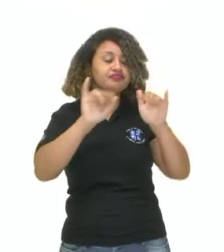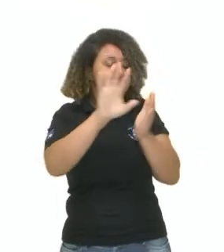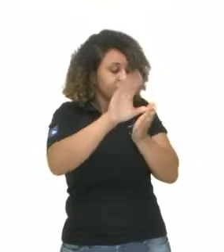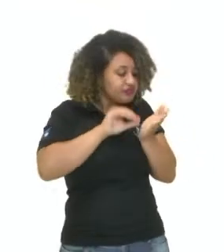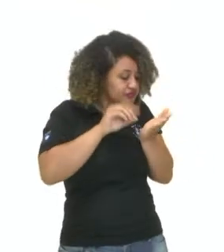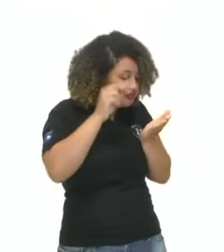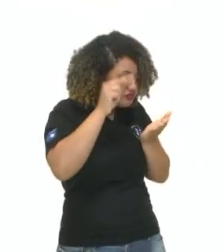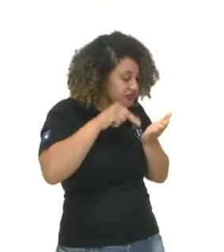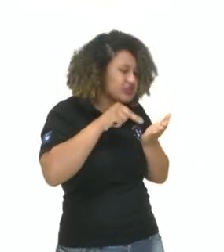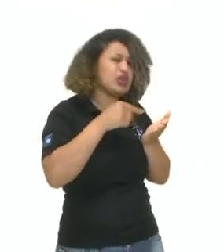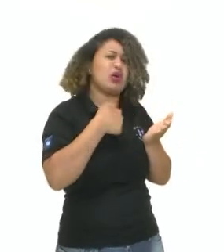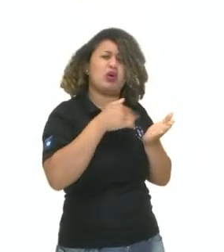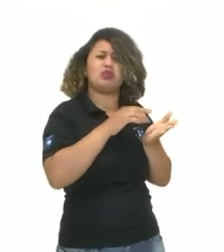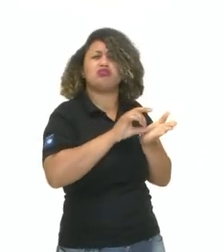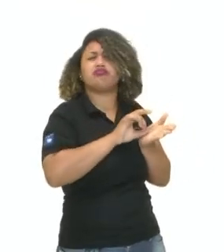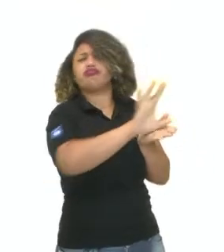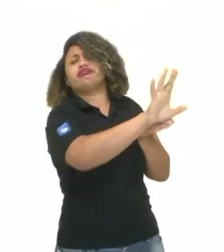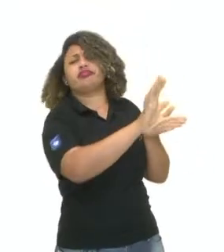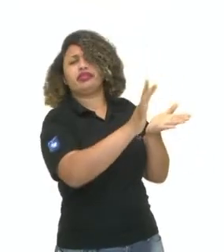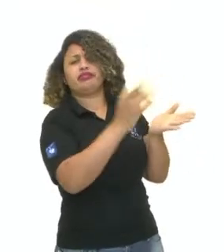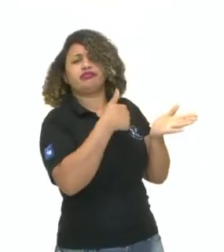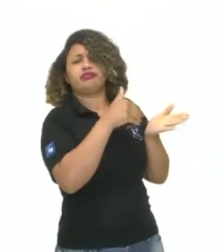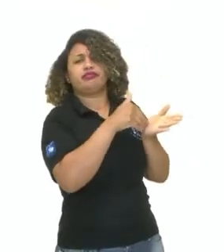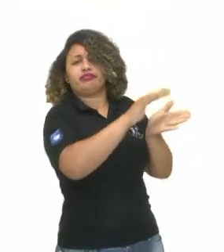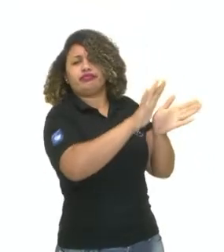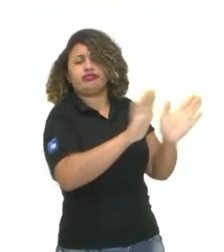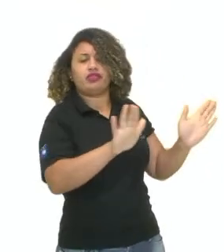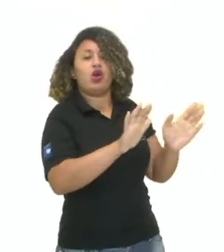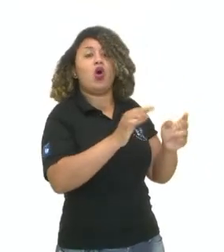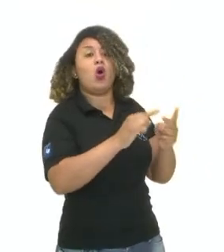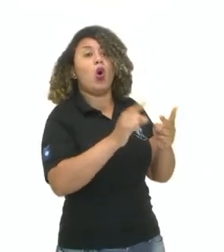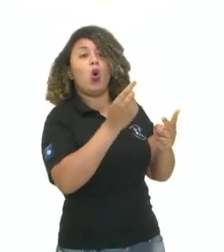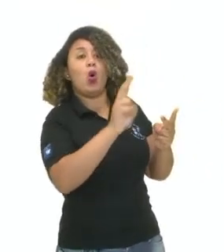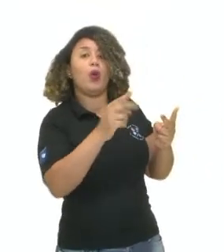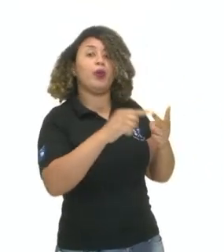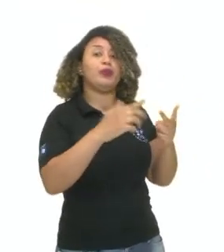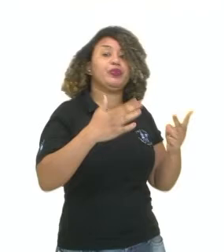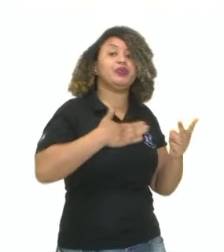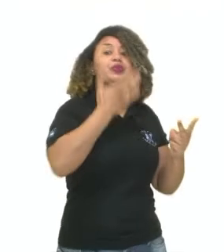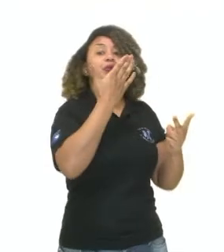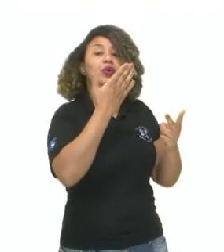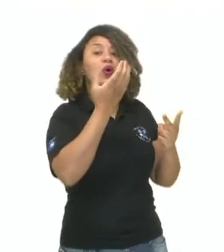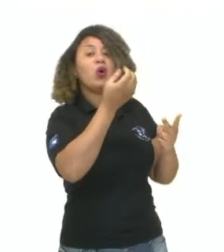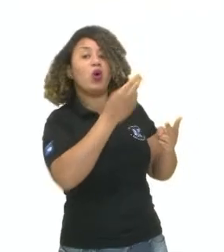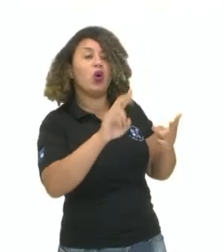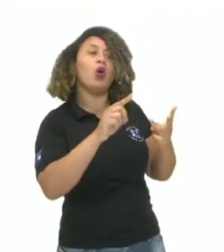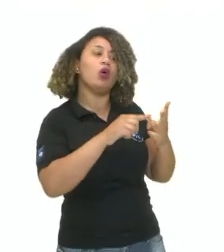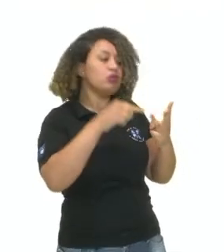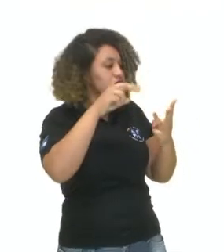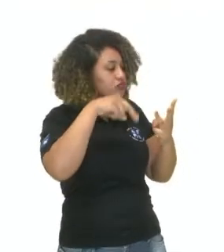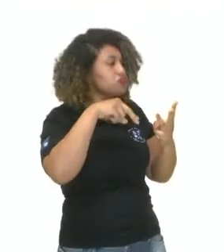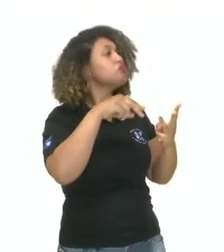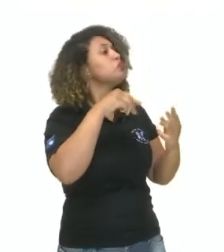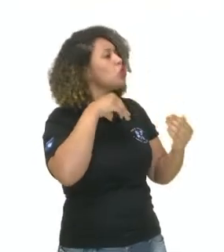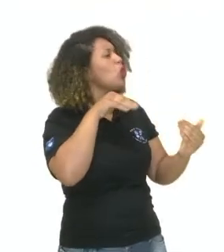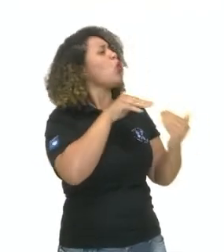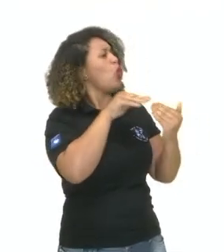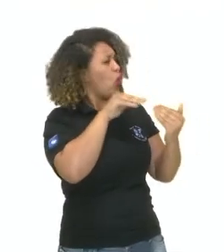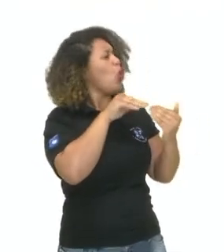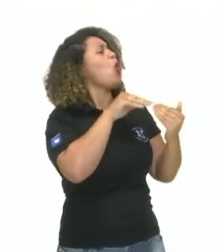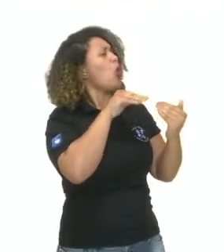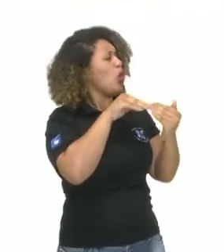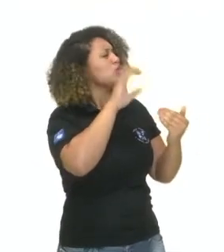ele tem uma repulsa, ele rejeita a notícia, ou ele fica muito surpreso, ou ele tem as suas convicções, as suas